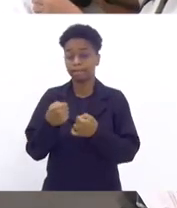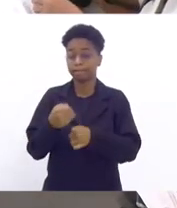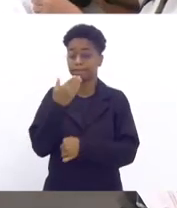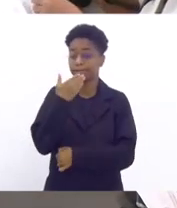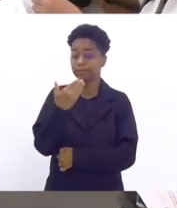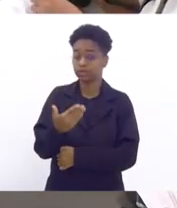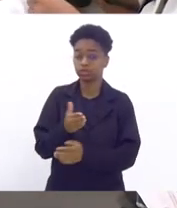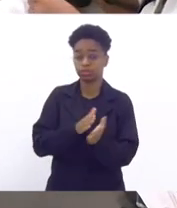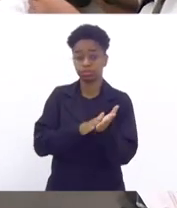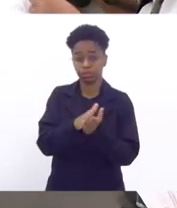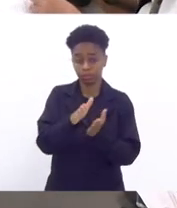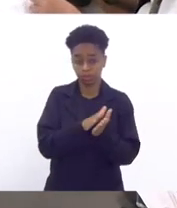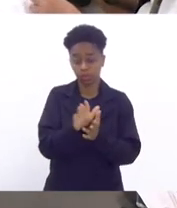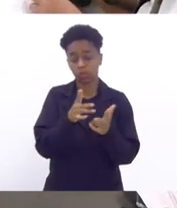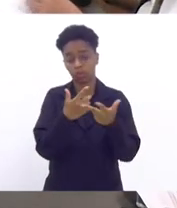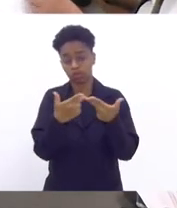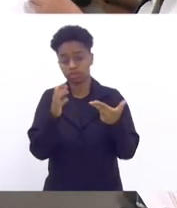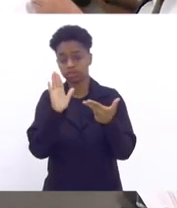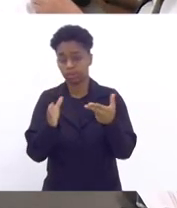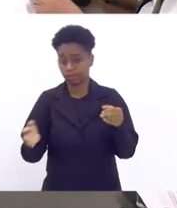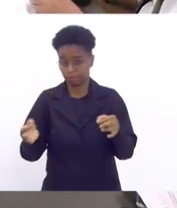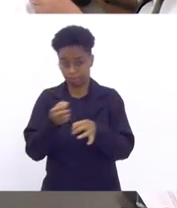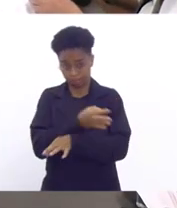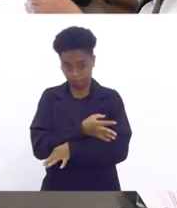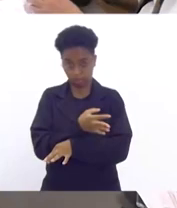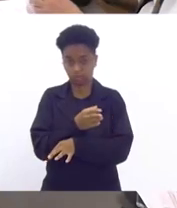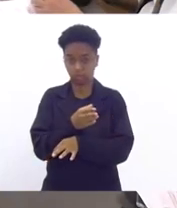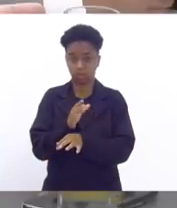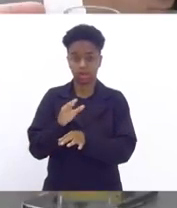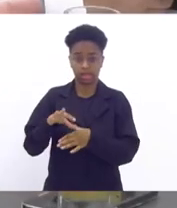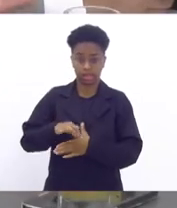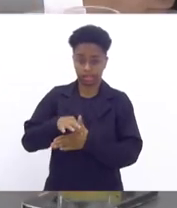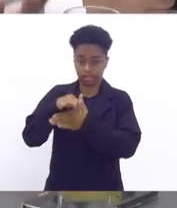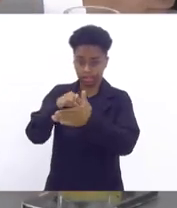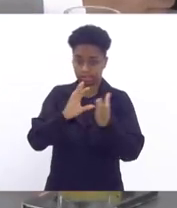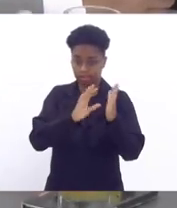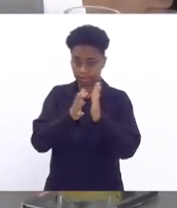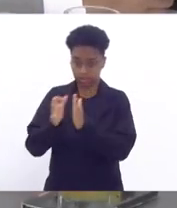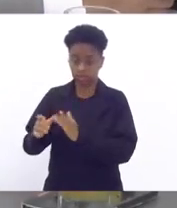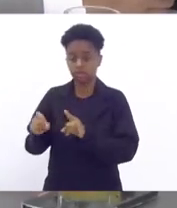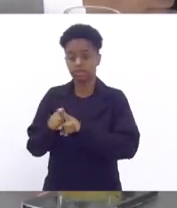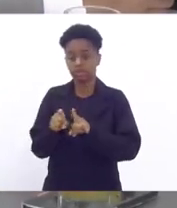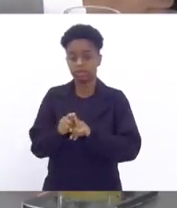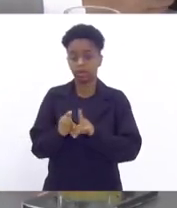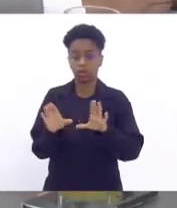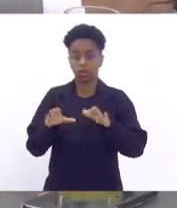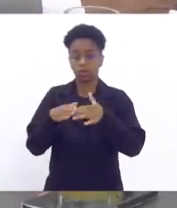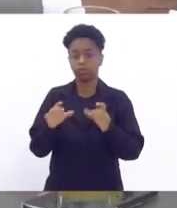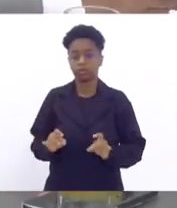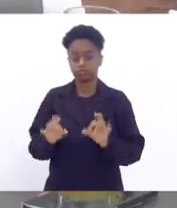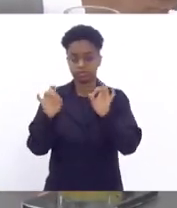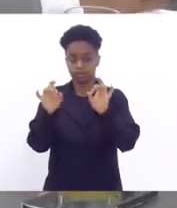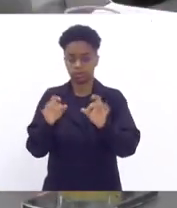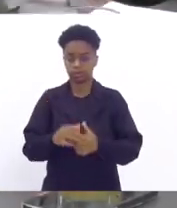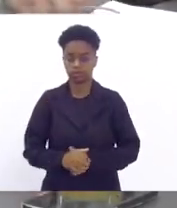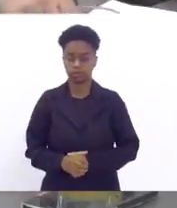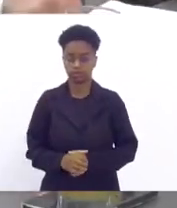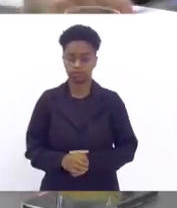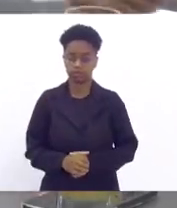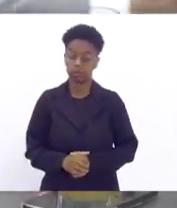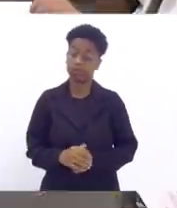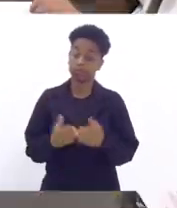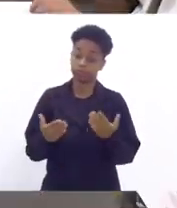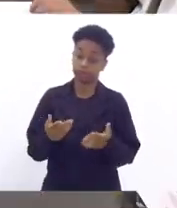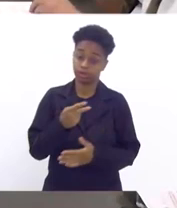do que já tá designado pelos líderes partidários e também as comissões especiais eu acho que é o mesmo esforço que a gente pode levar à presidência